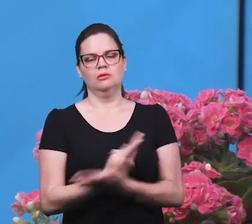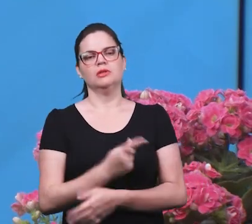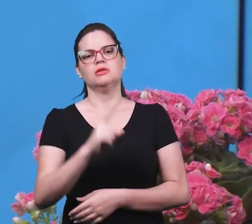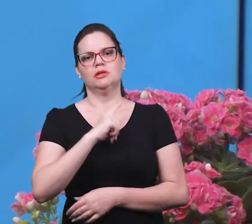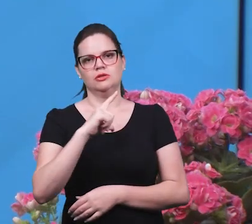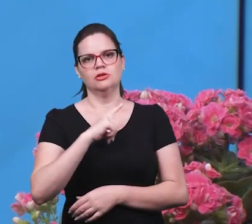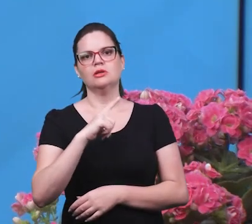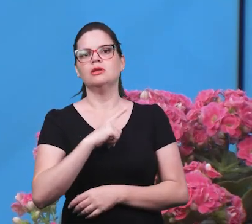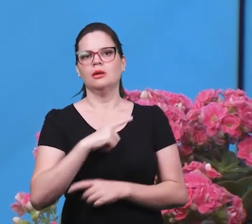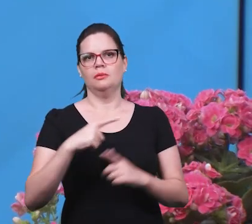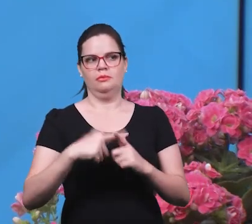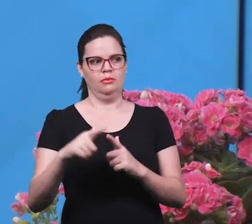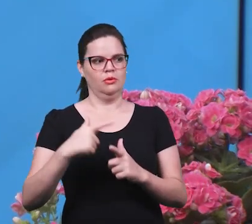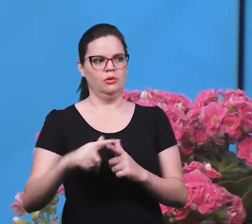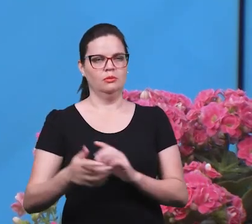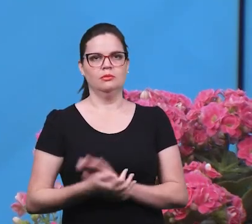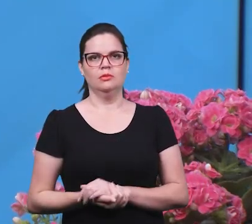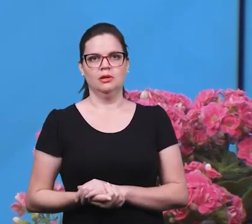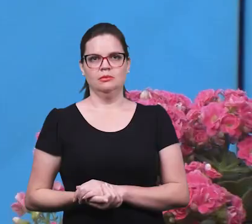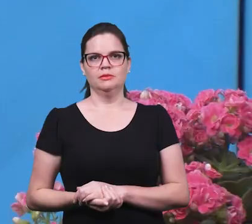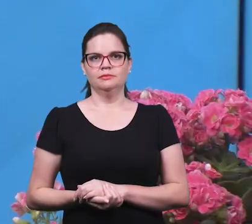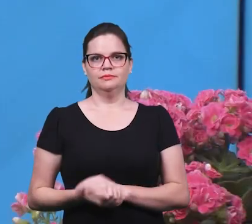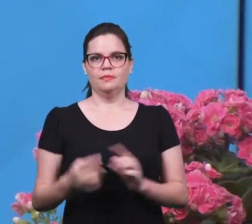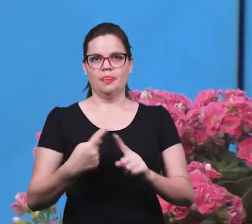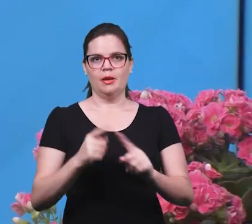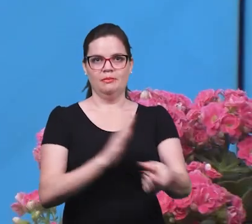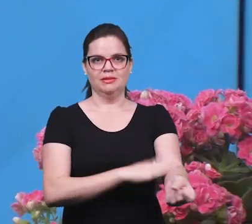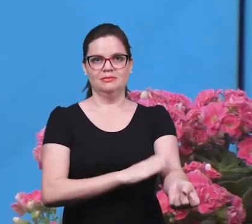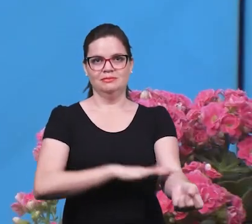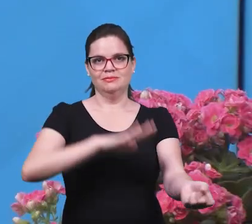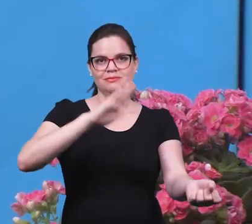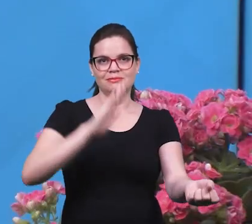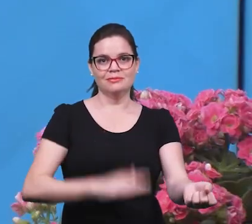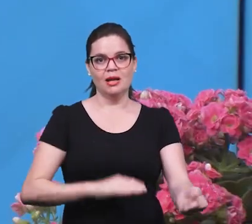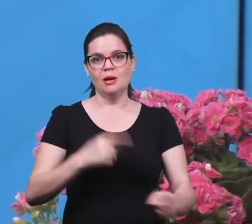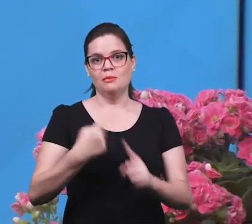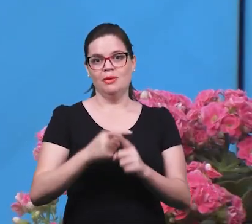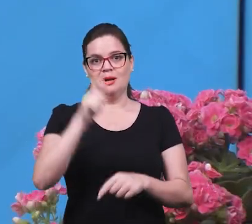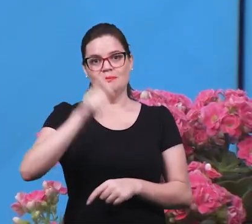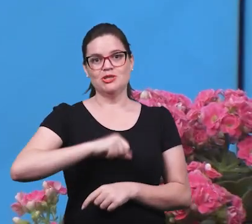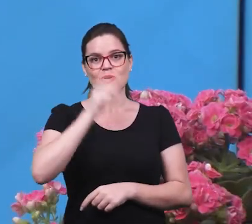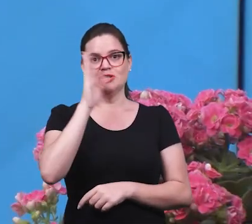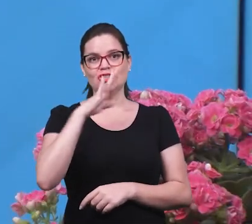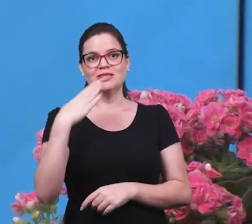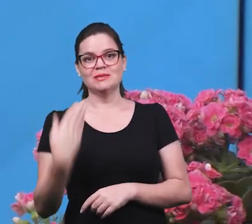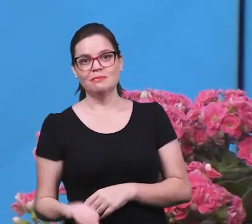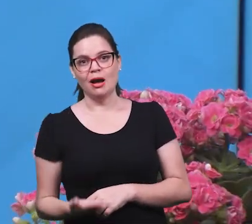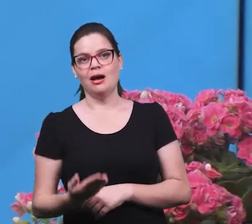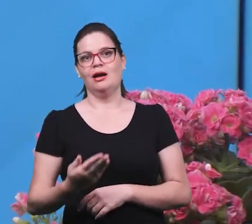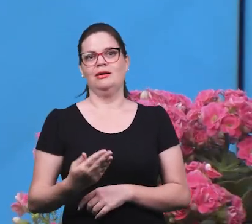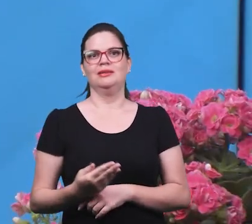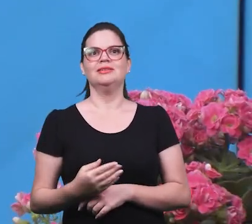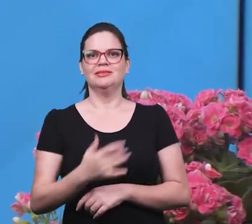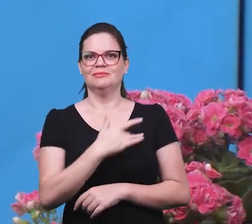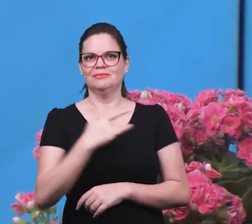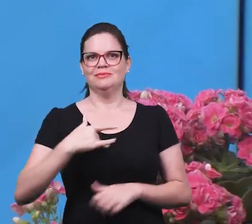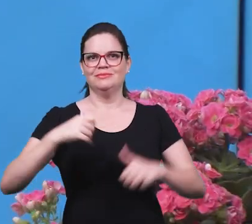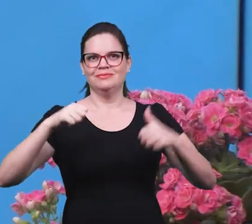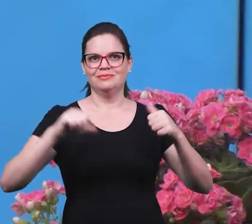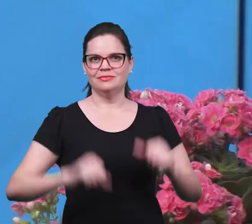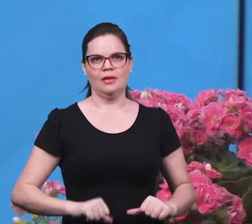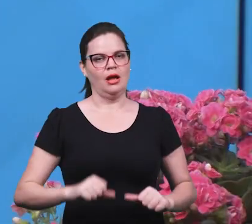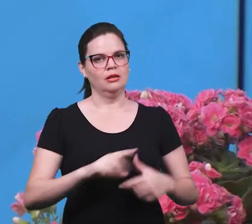de curto prazo. Agora, a pressão baixa, geralmente o paciente desmaia, tem mal-estar, fica pálido,